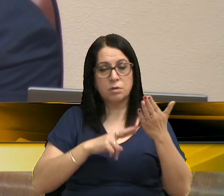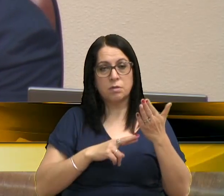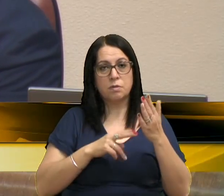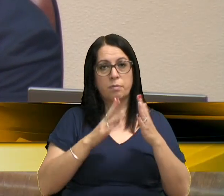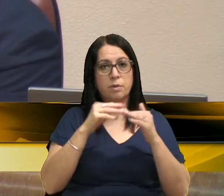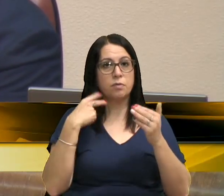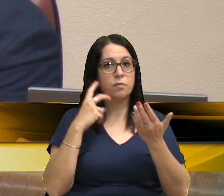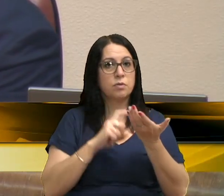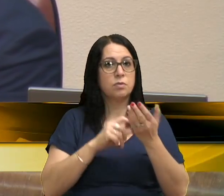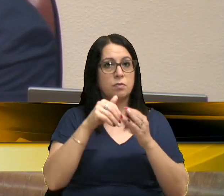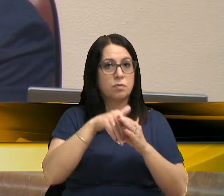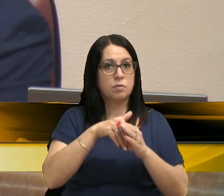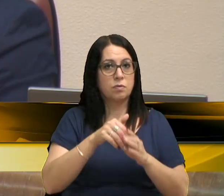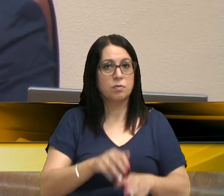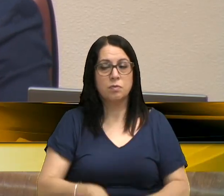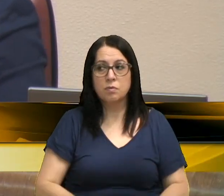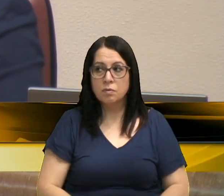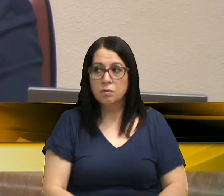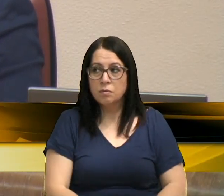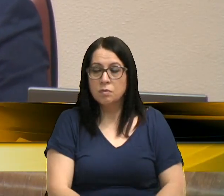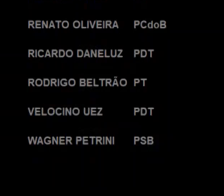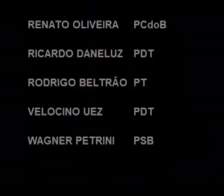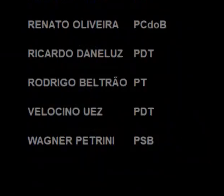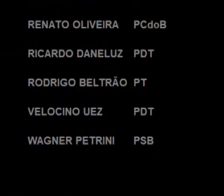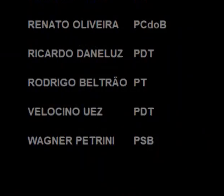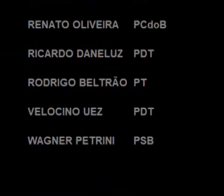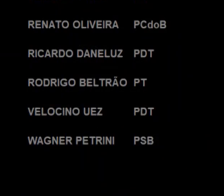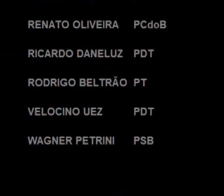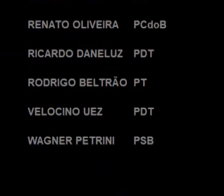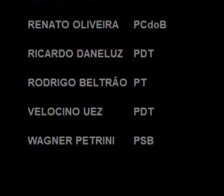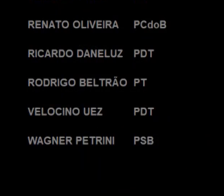Solicito os vereadores que registrem seus votos.